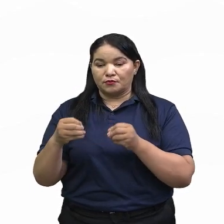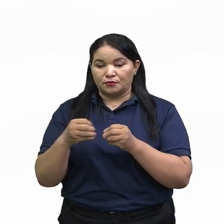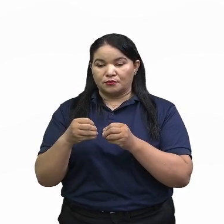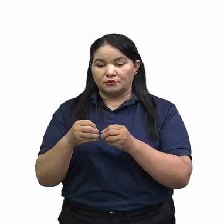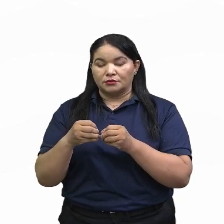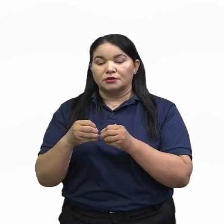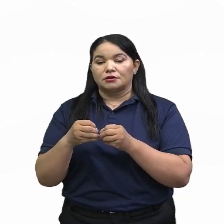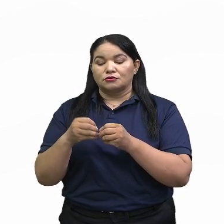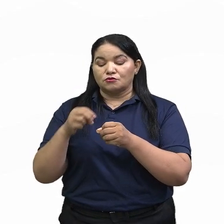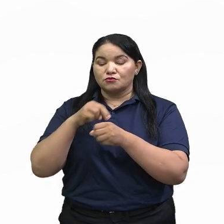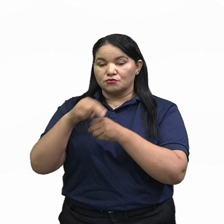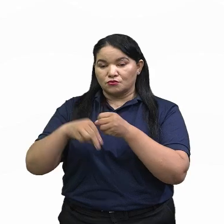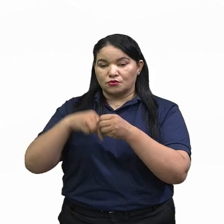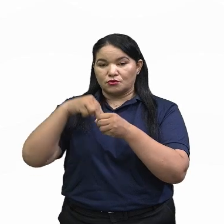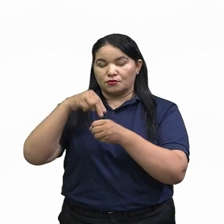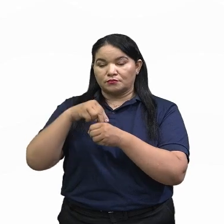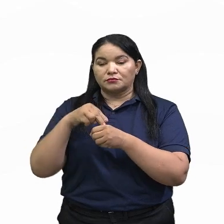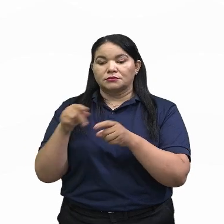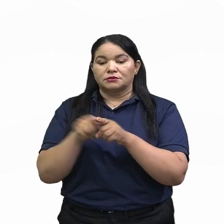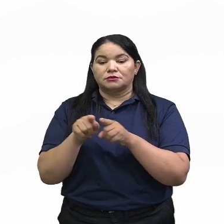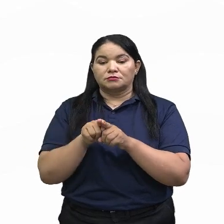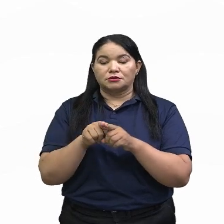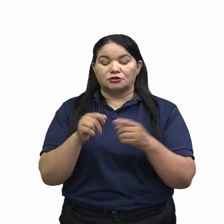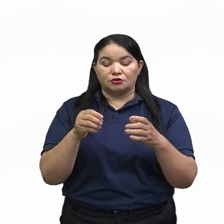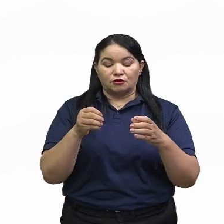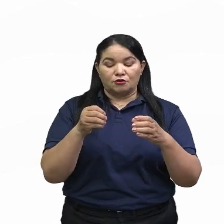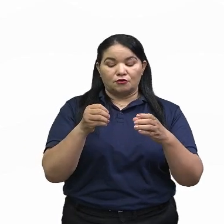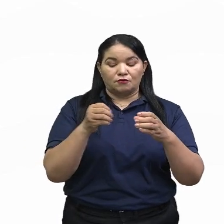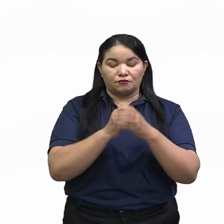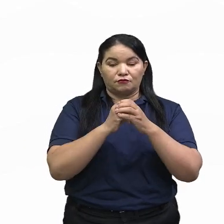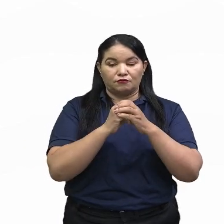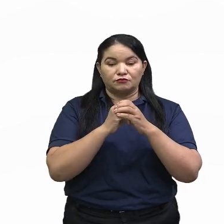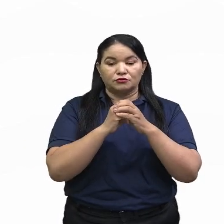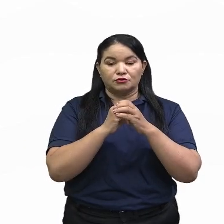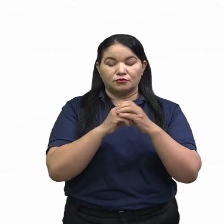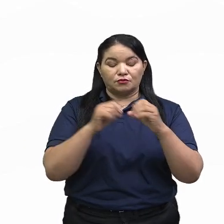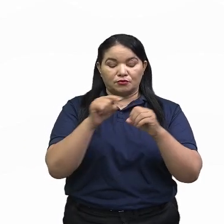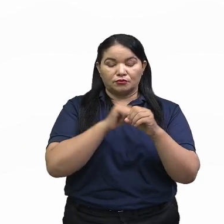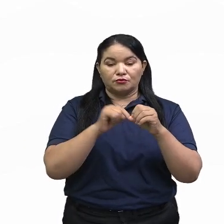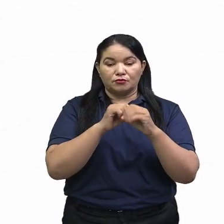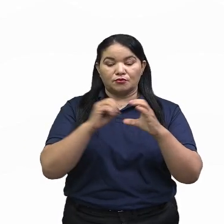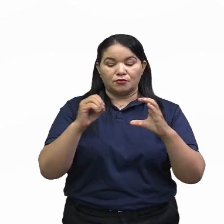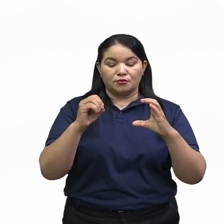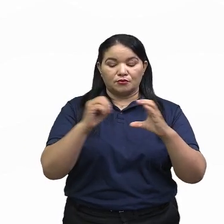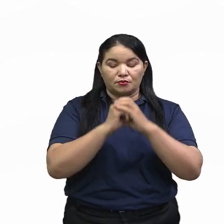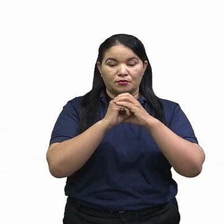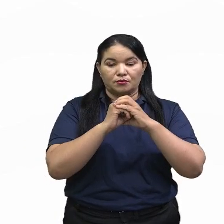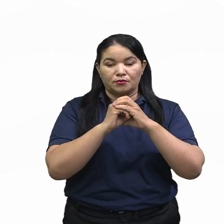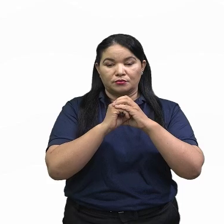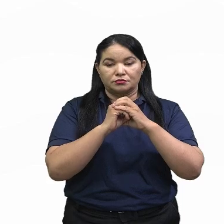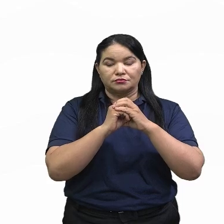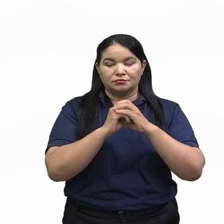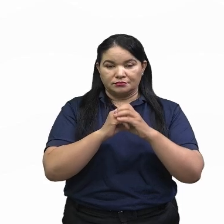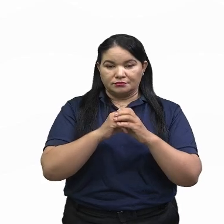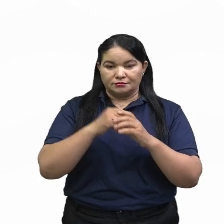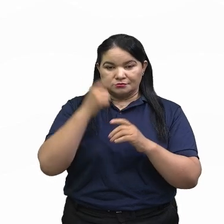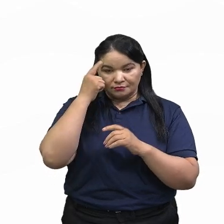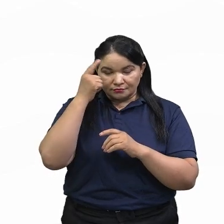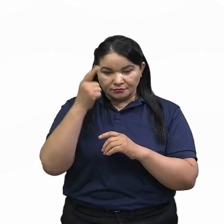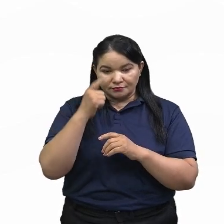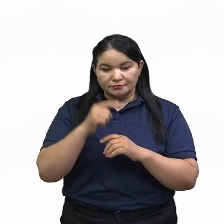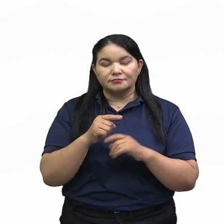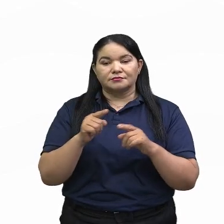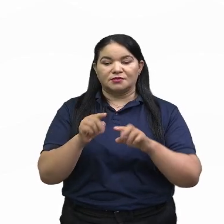atômico. Já na fusão, os núcleos atômicos se unem. Então, essa era a ideia para